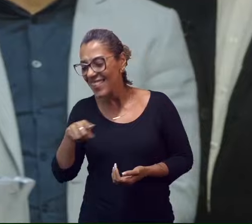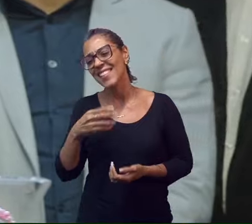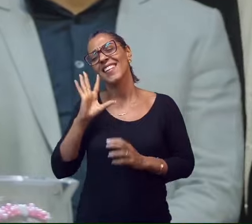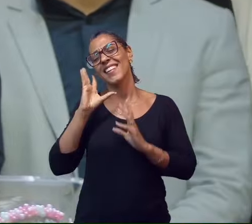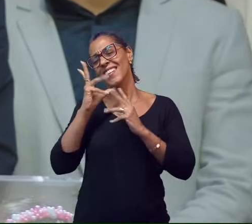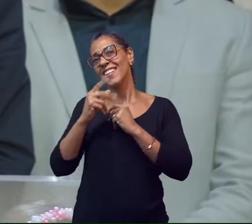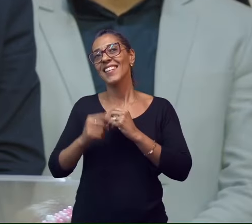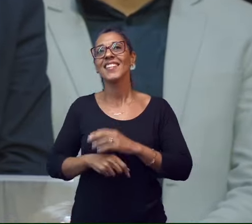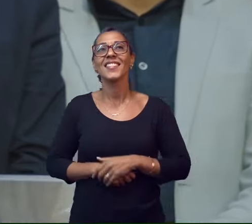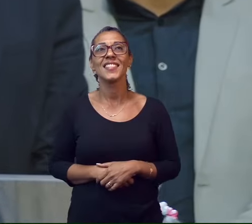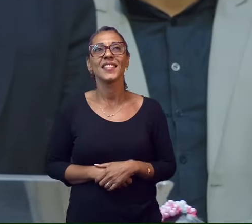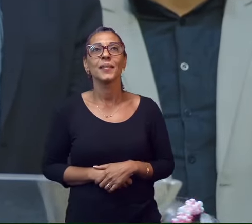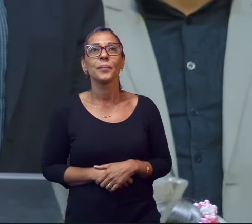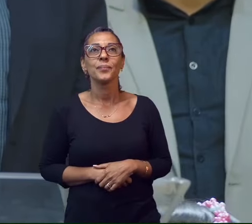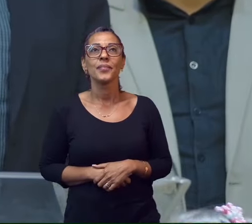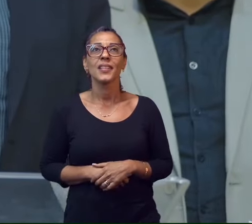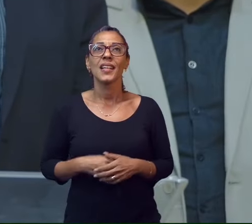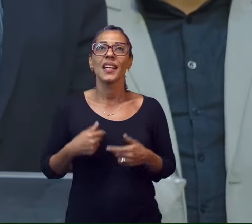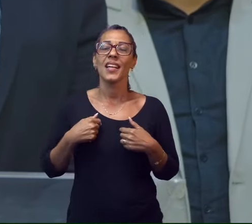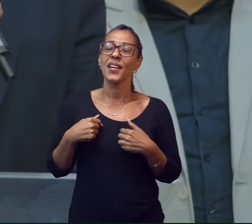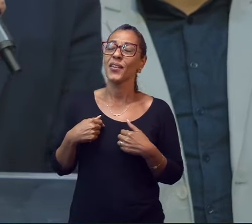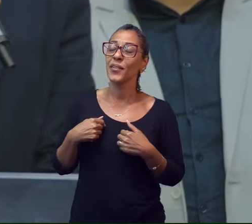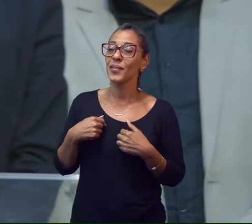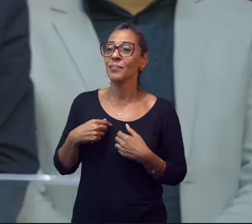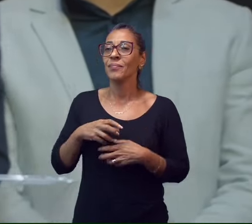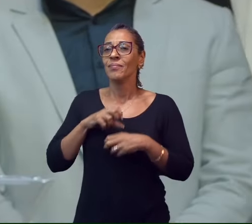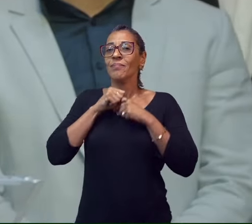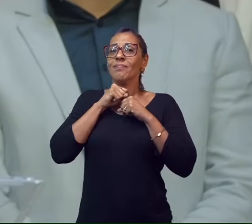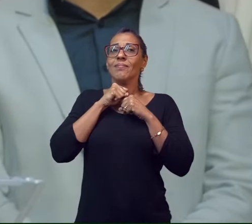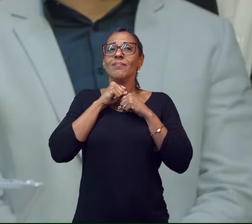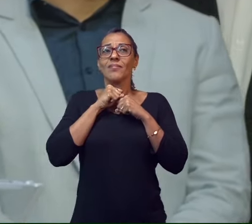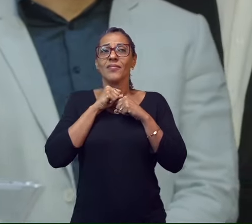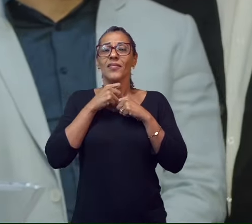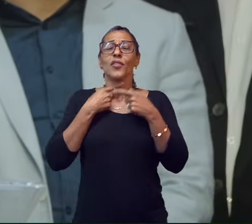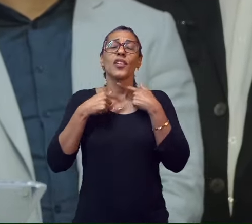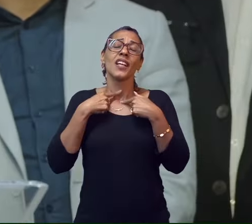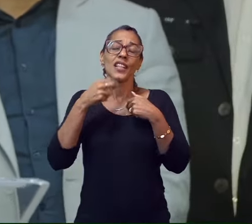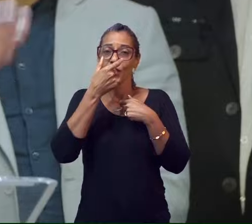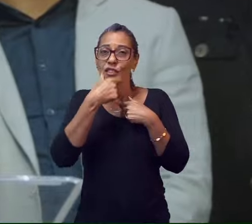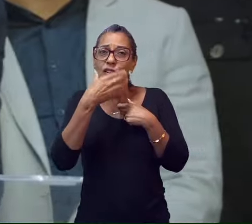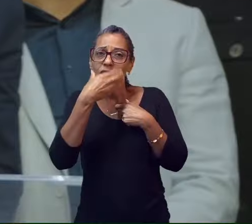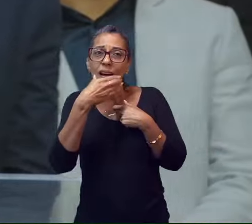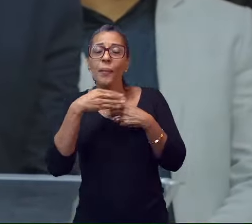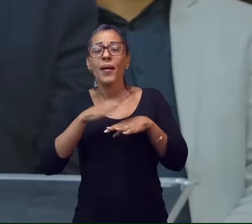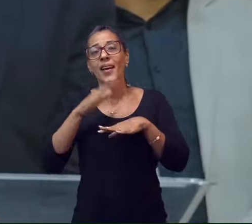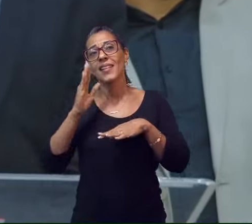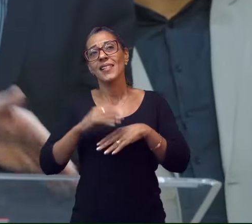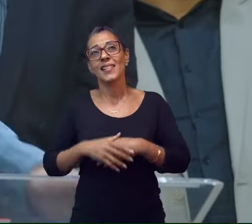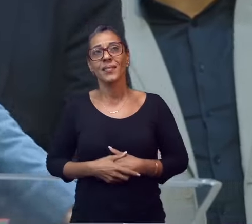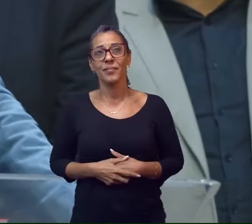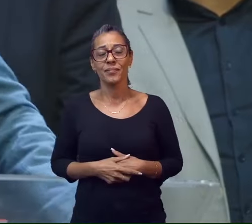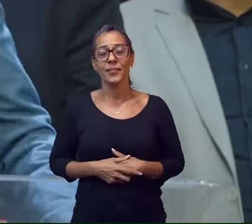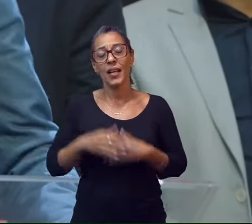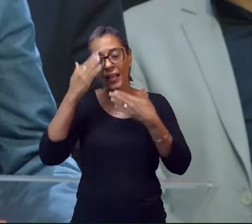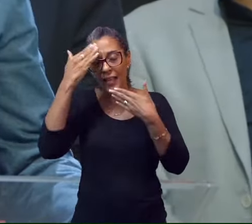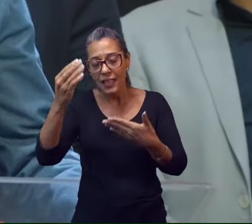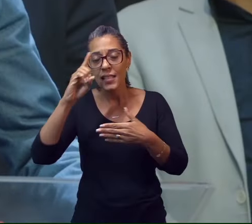quando alguém não chorar a gente chora mais né Ia ser Agradeço a Deus todos vocês